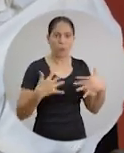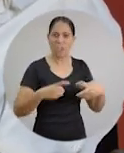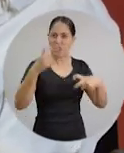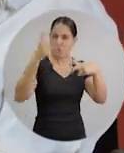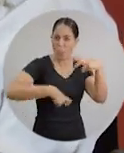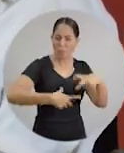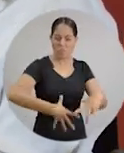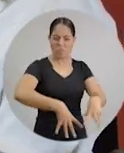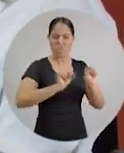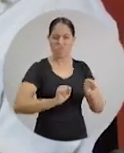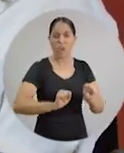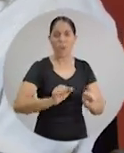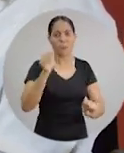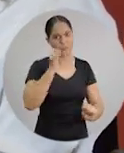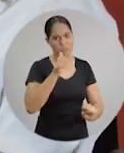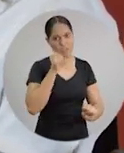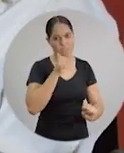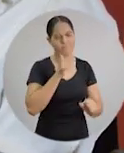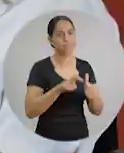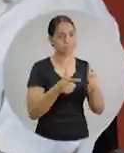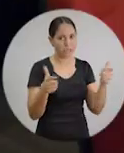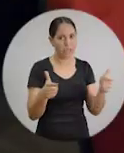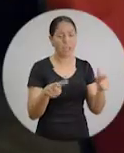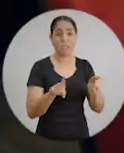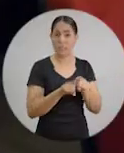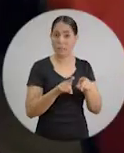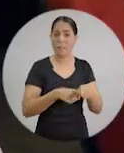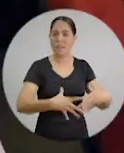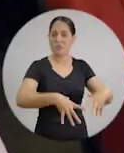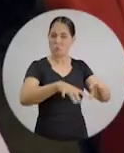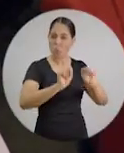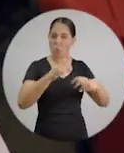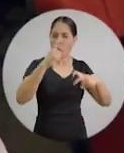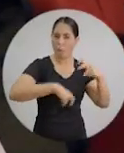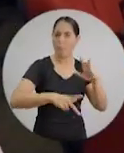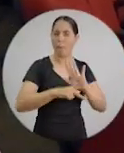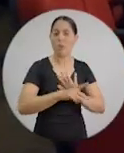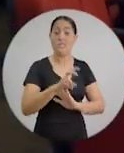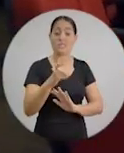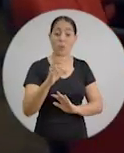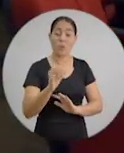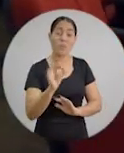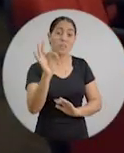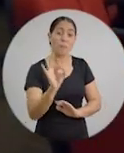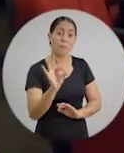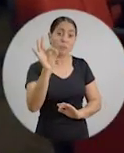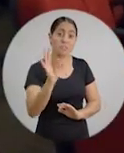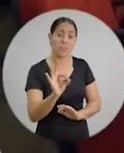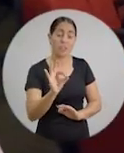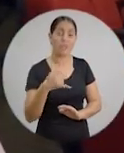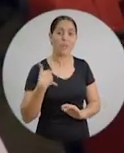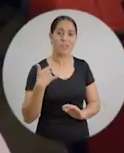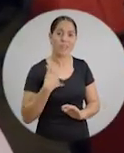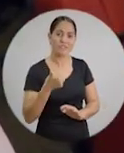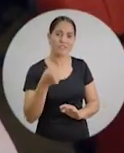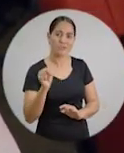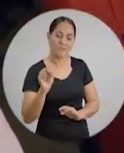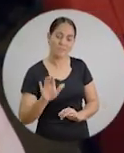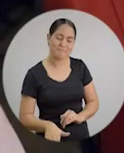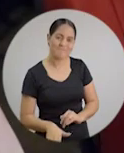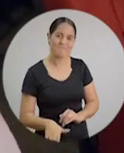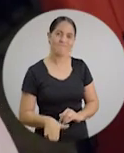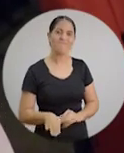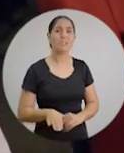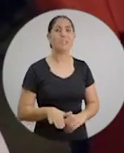de estupros. Inclusive, tem um dado que, em relação aos estupros, 50% são